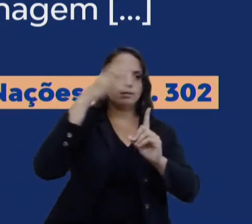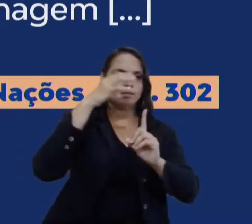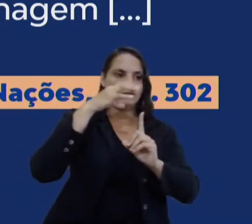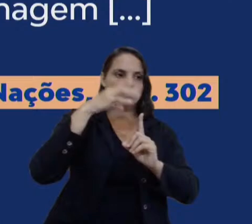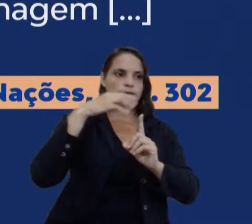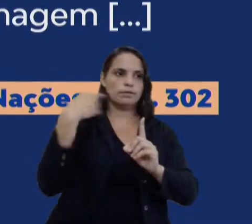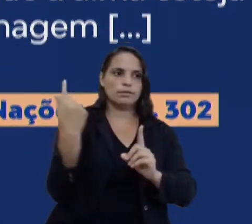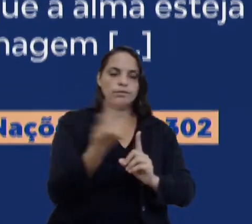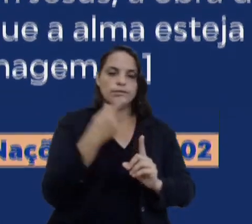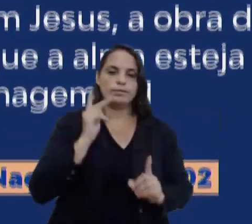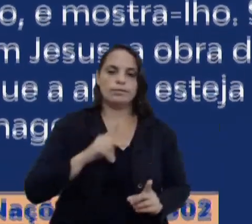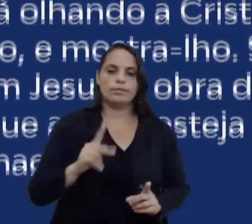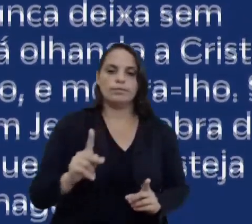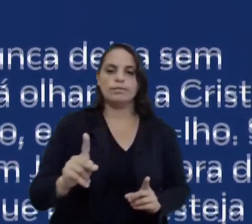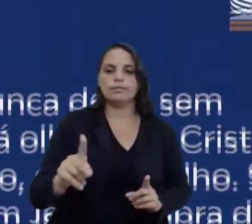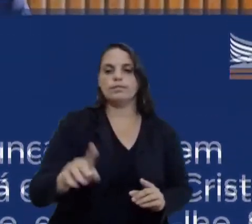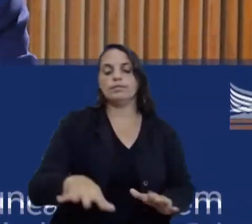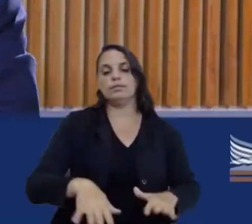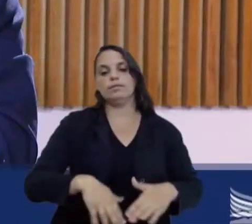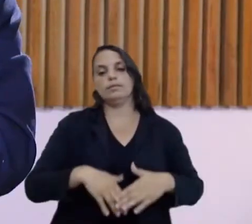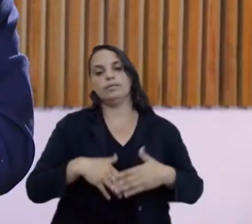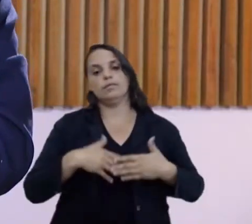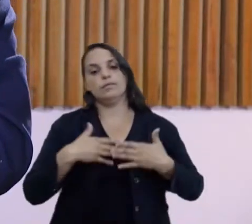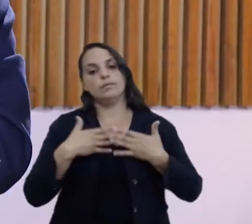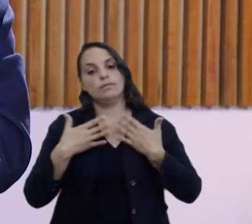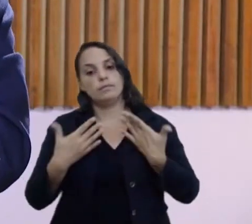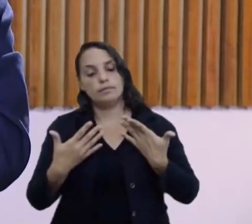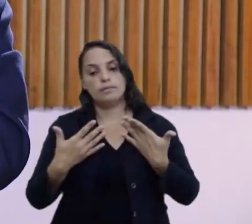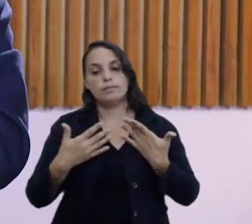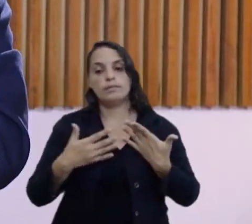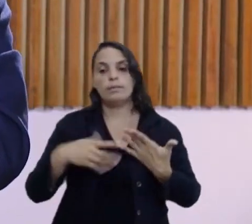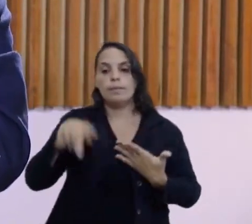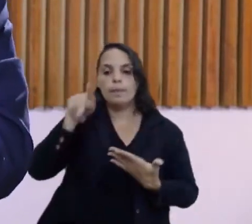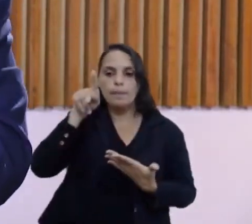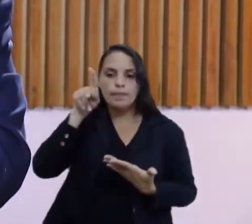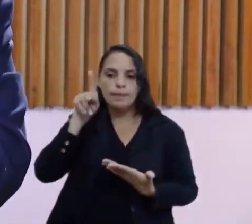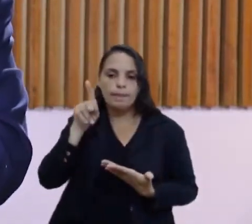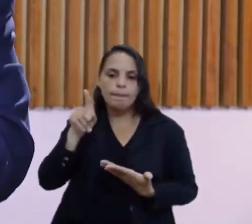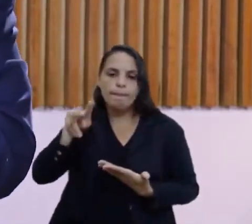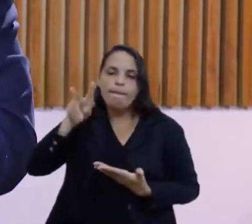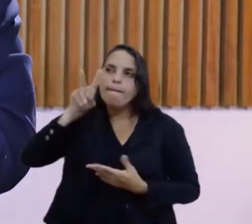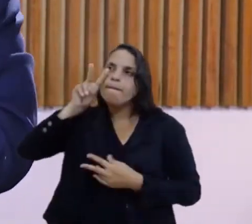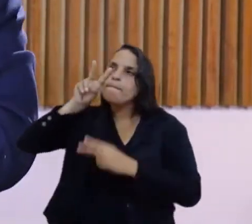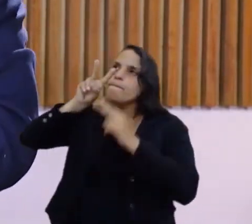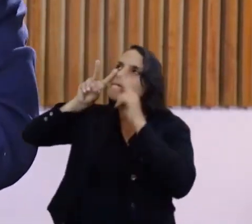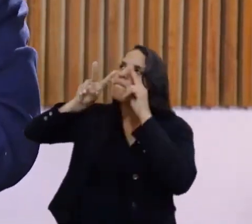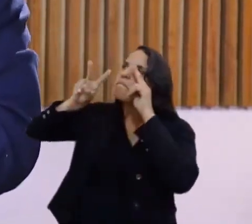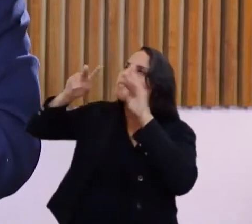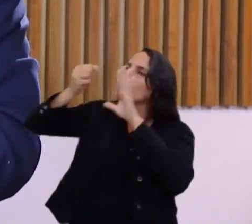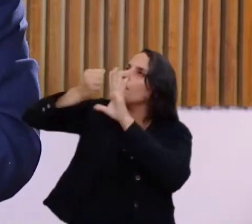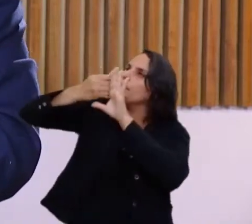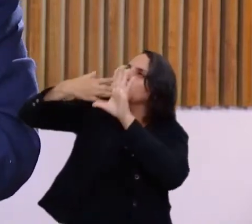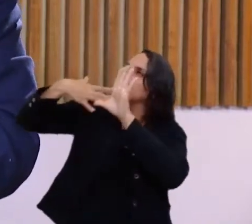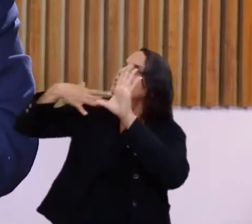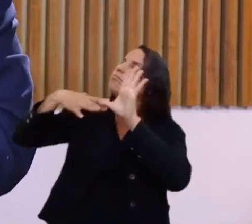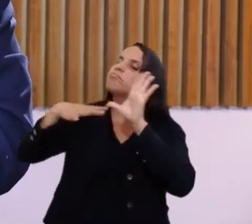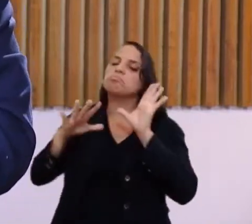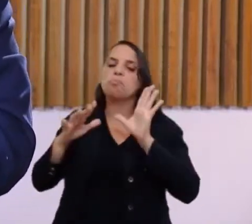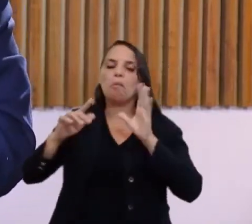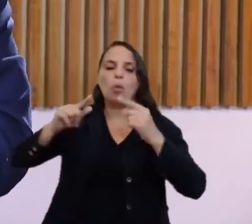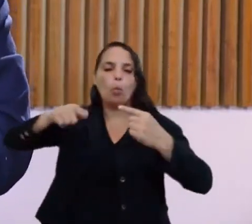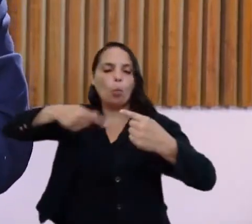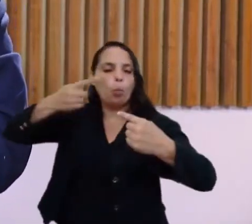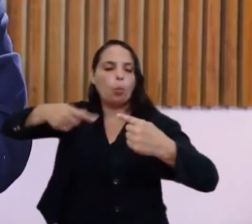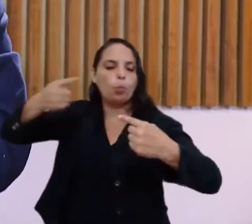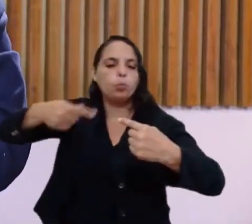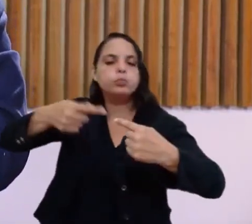ânimo? Quer dizer que muita gente, quando vê a norma de caráter, o alvo que Deus